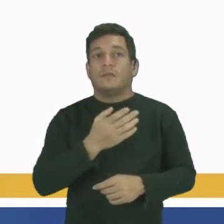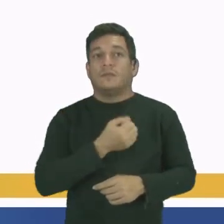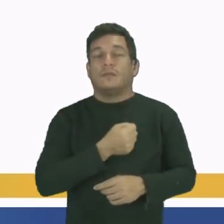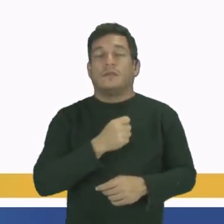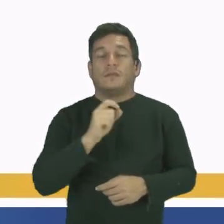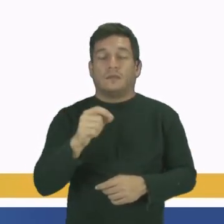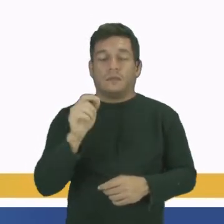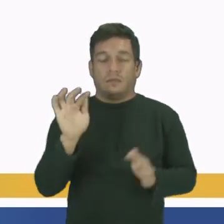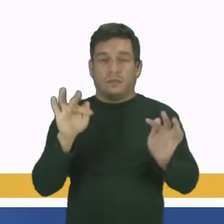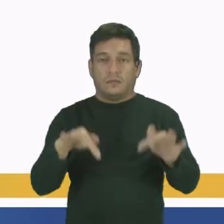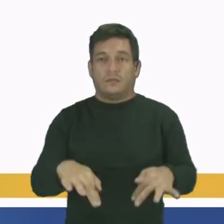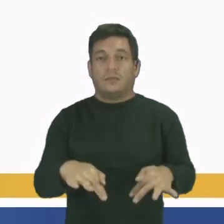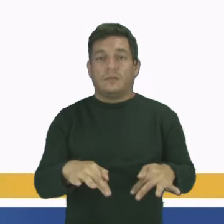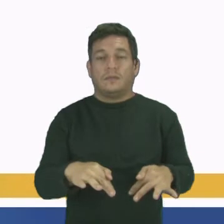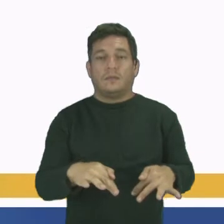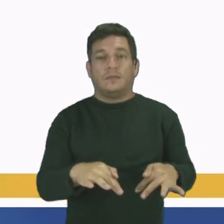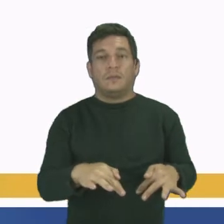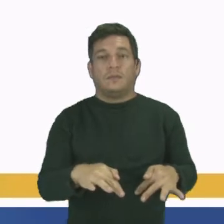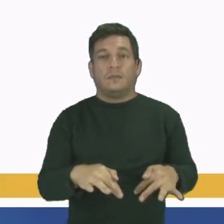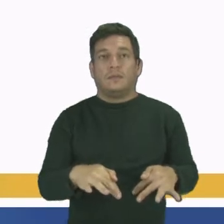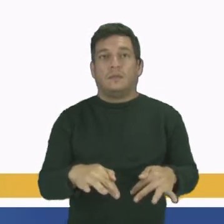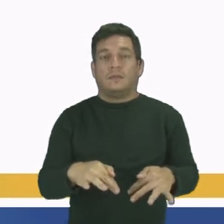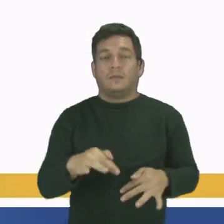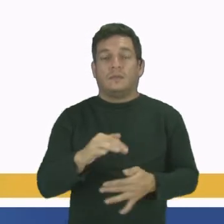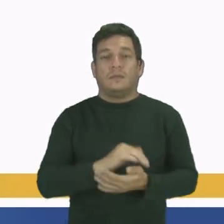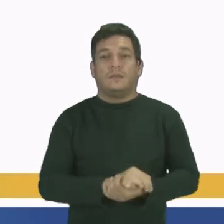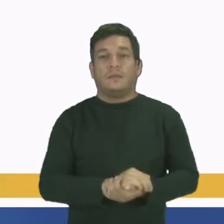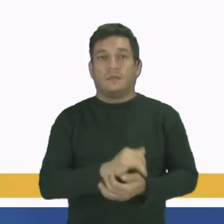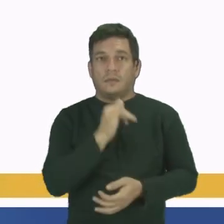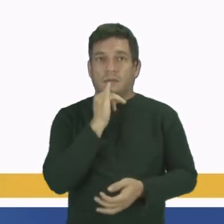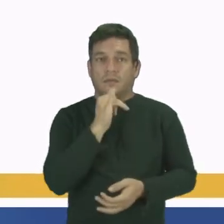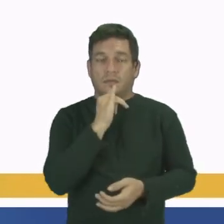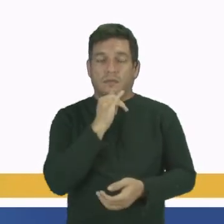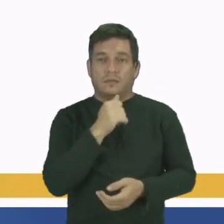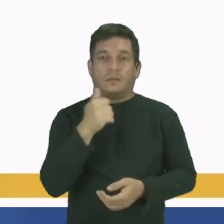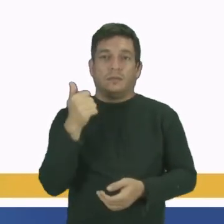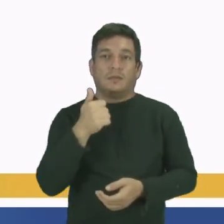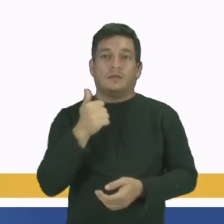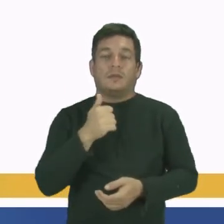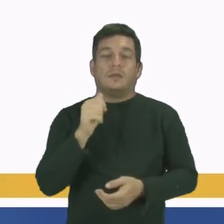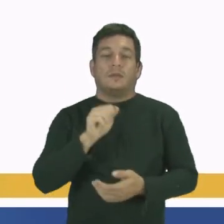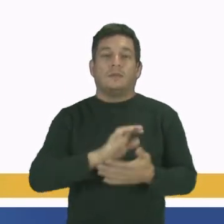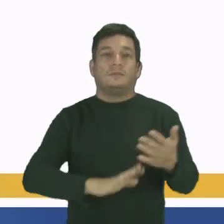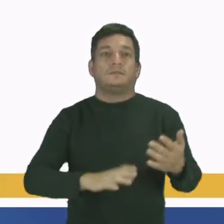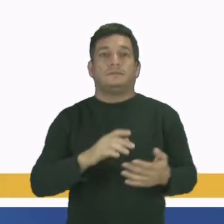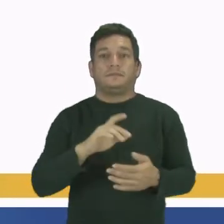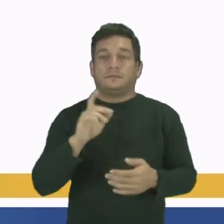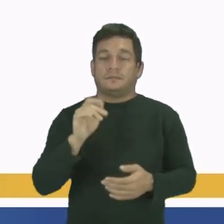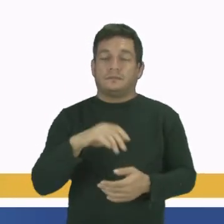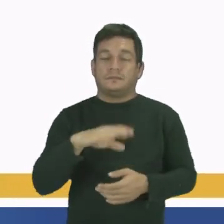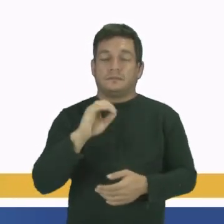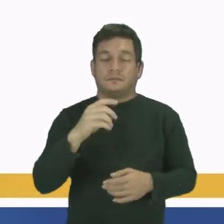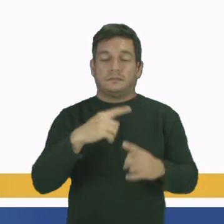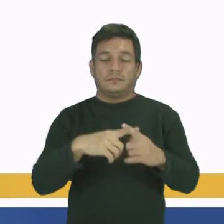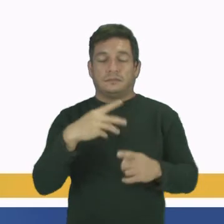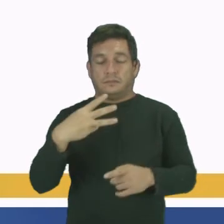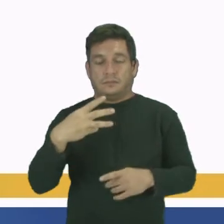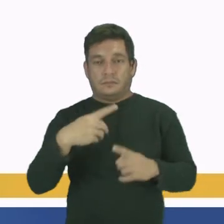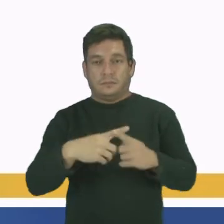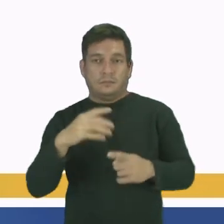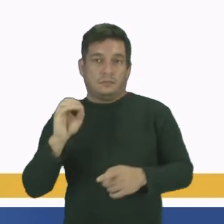dos sinais, ou os sinais, né? Por exemplo, na primeira diagonal, 0 vezes 3 vezes